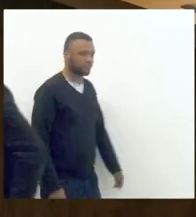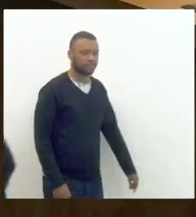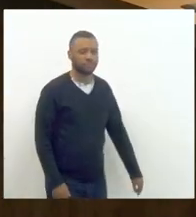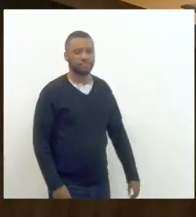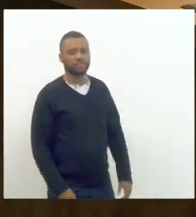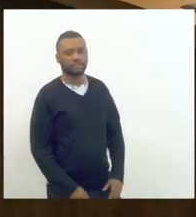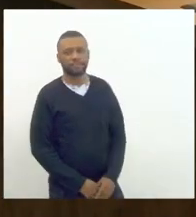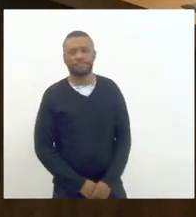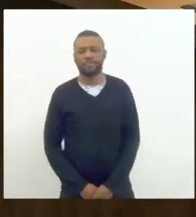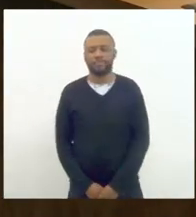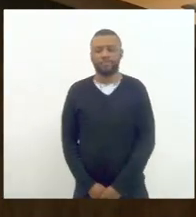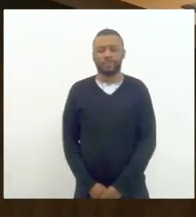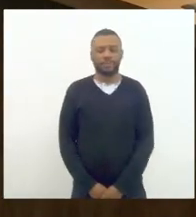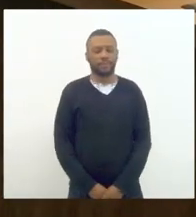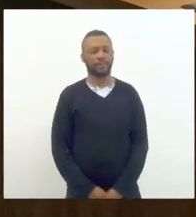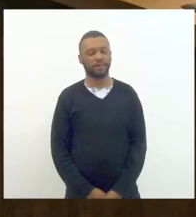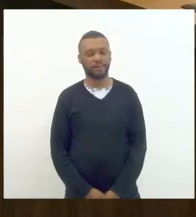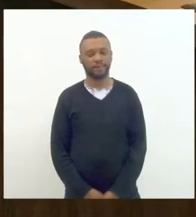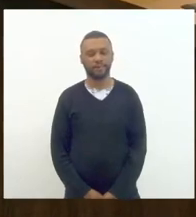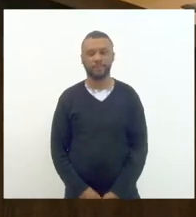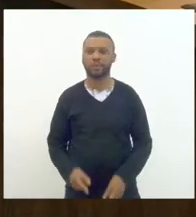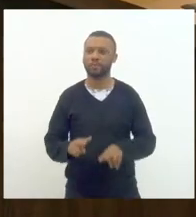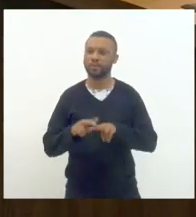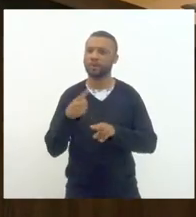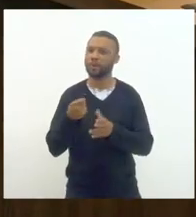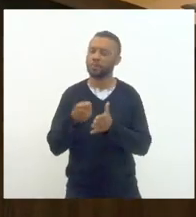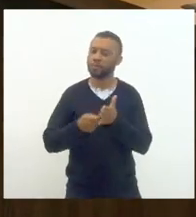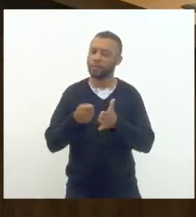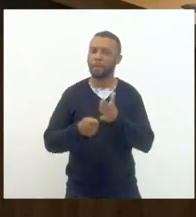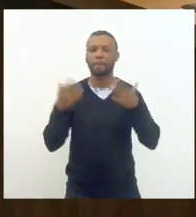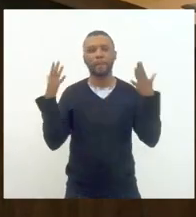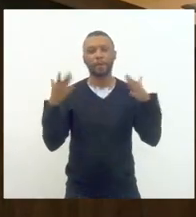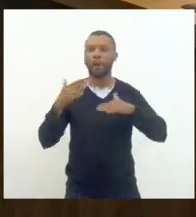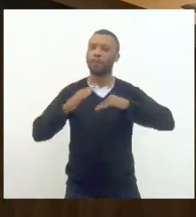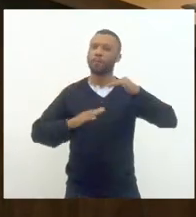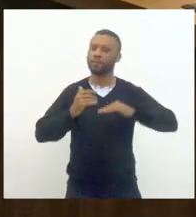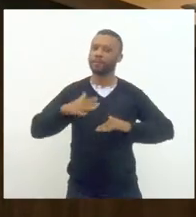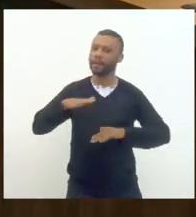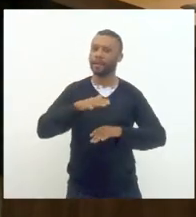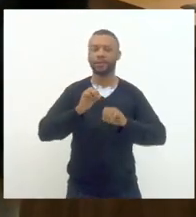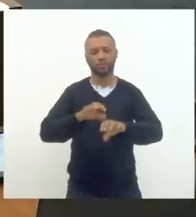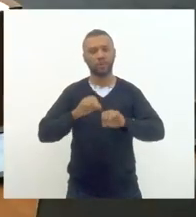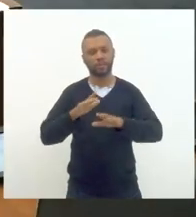de Janeiro, e é por isso que nós lutamos permanentemente. Parabéns aos profissionais da educação, vamos em frente.